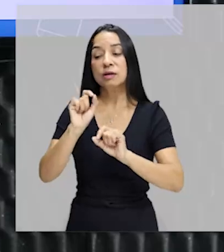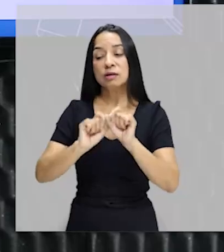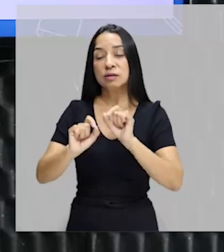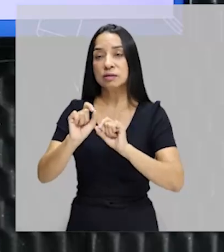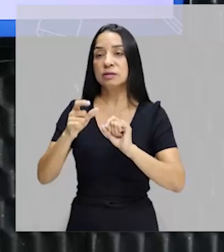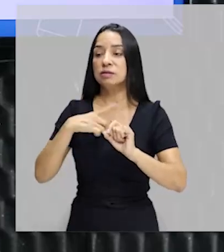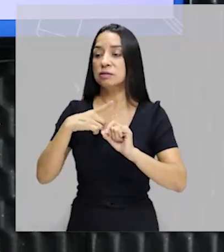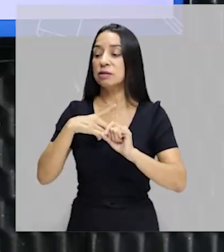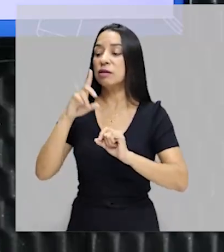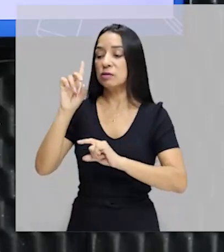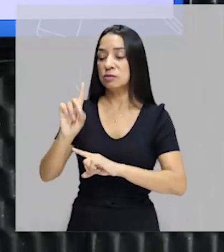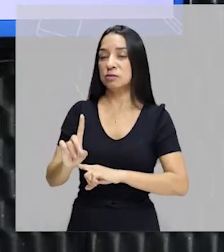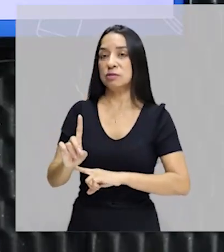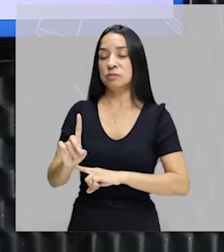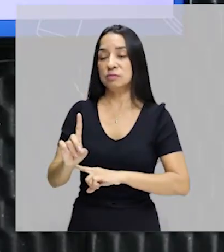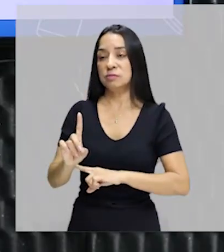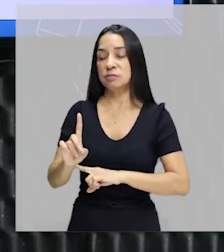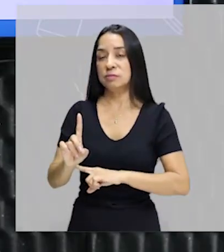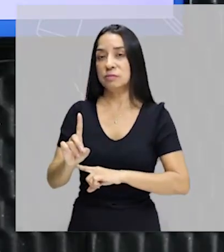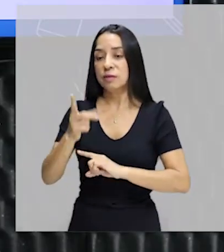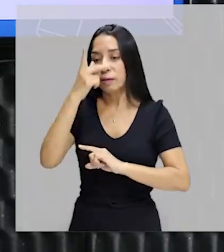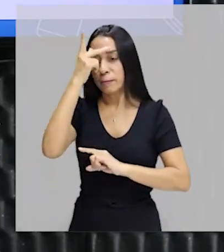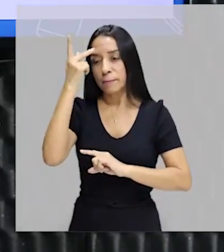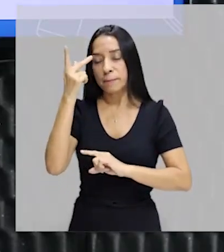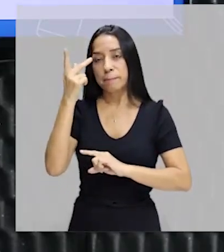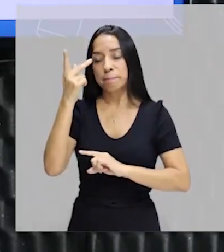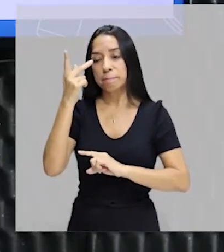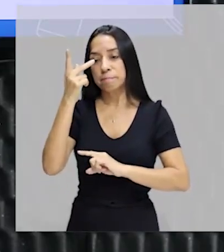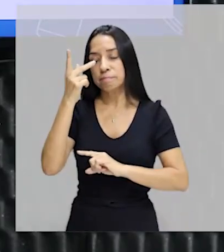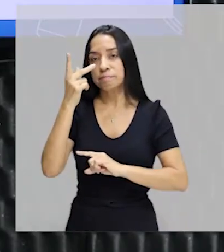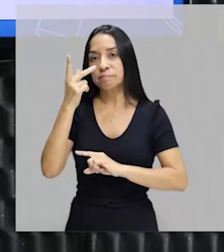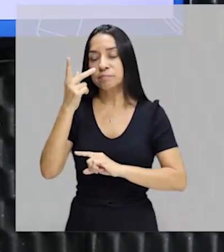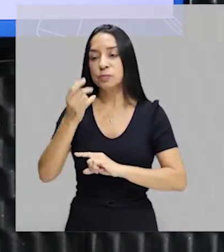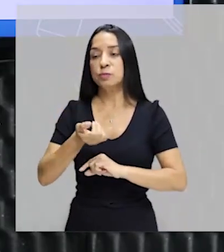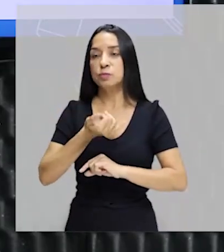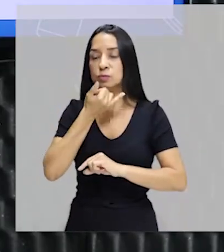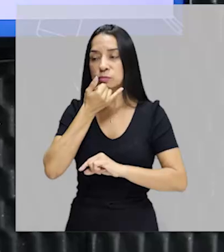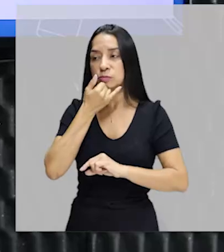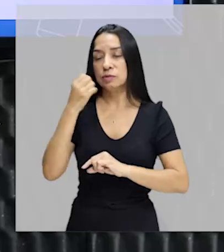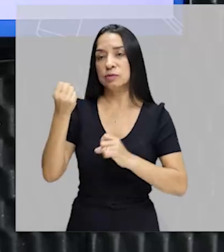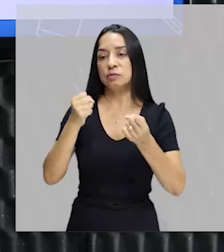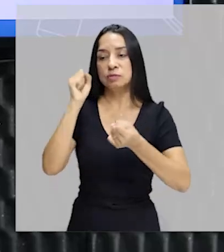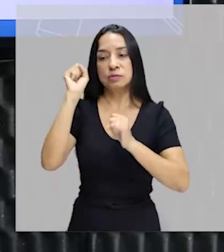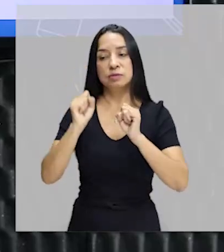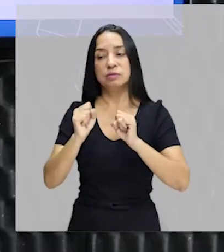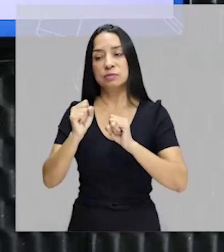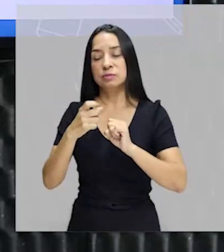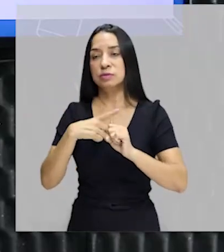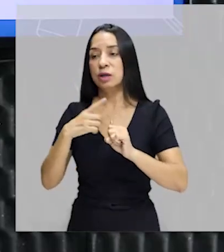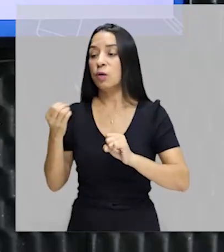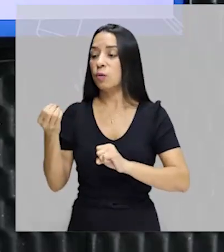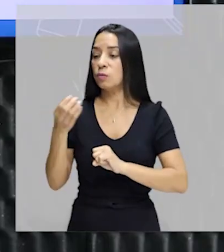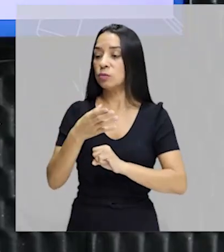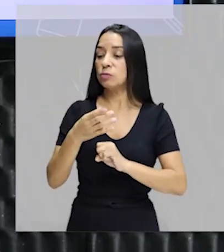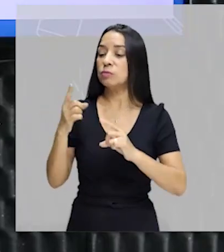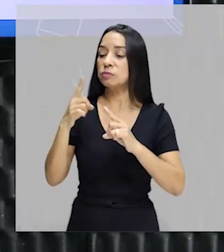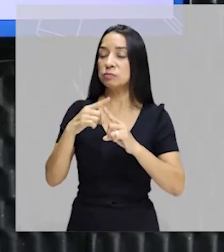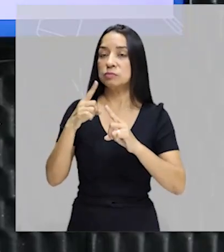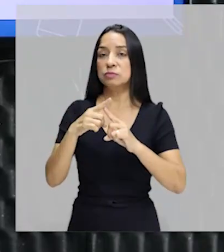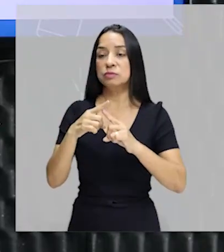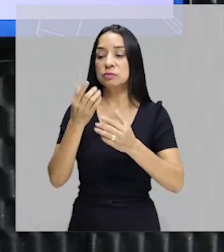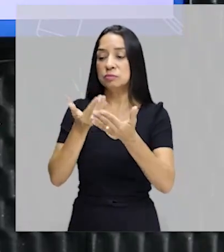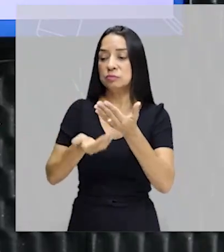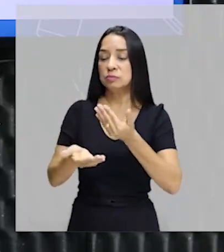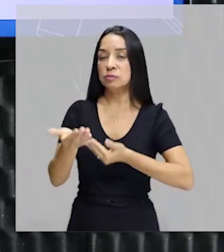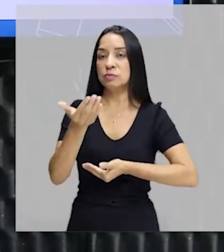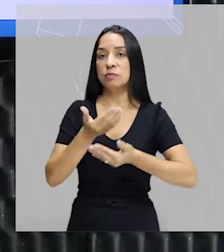exerce dignidade. Ou seja, a industrialização ela vai trazer um novo tipo de convivência social.